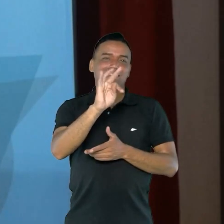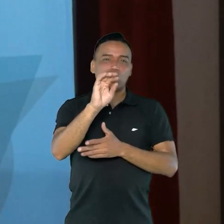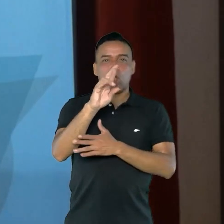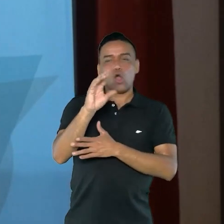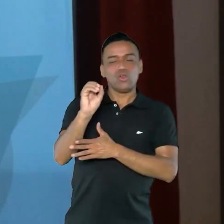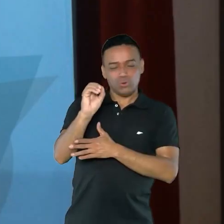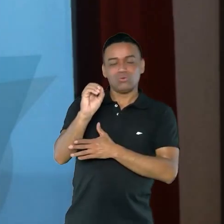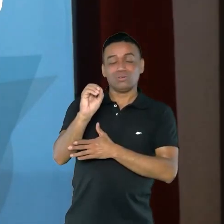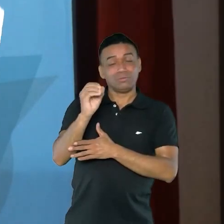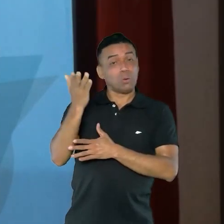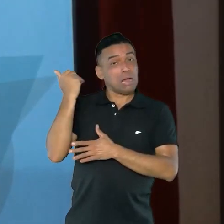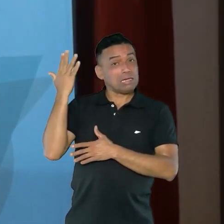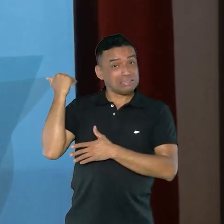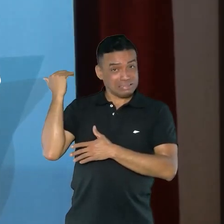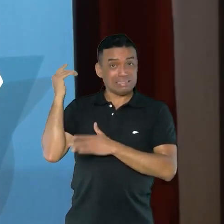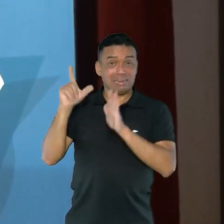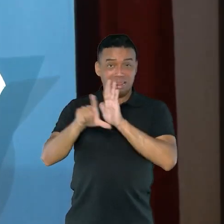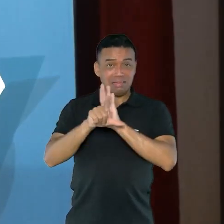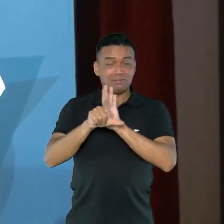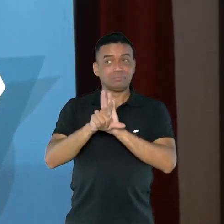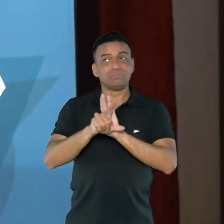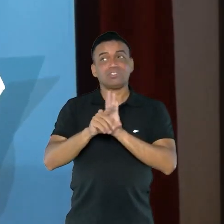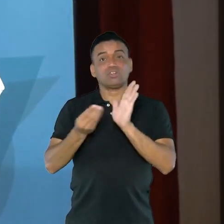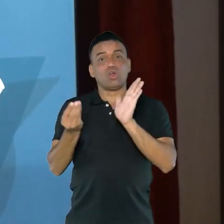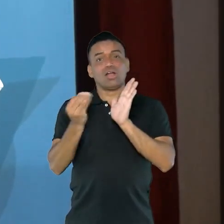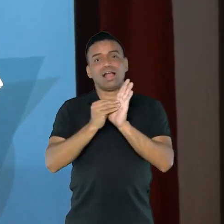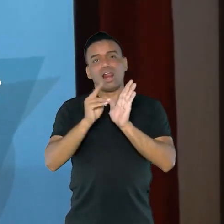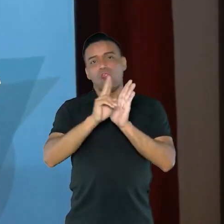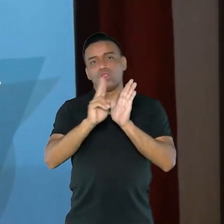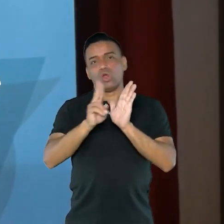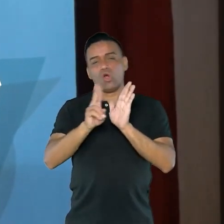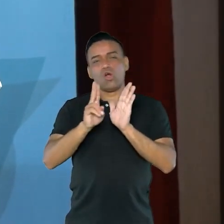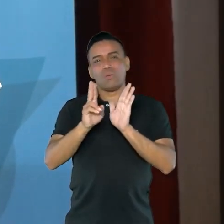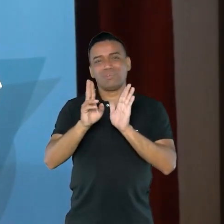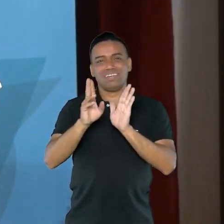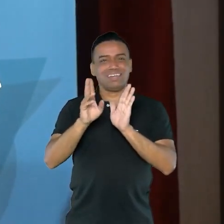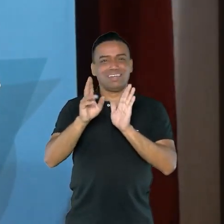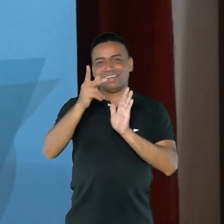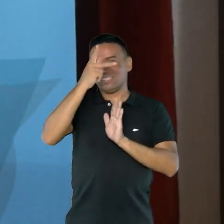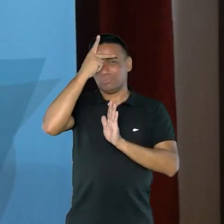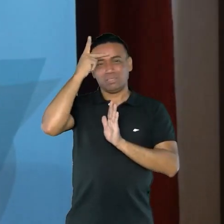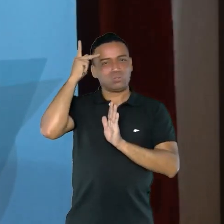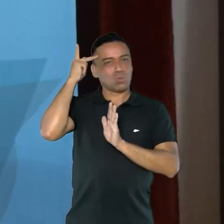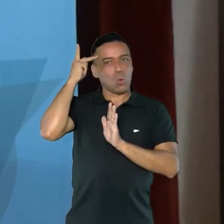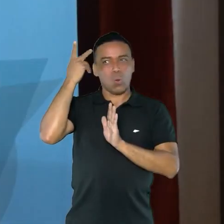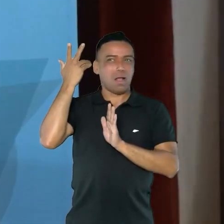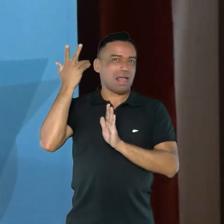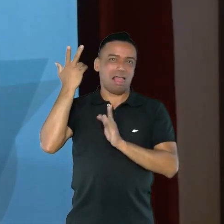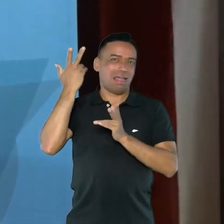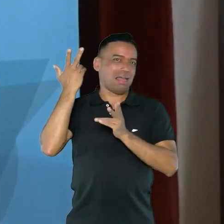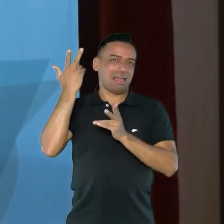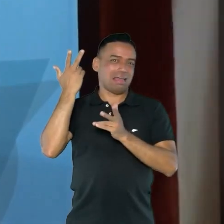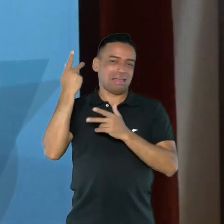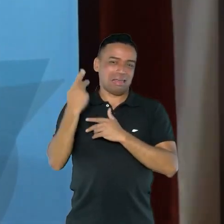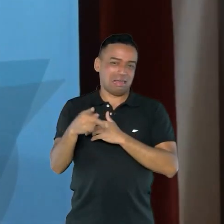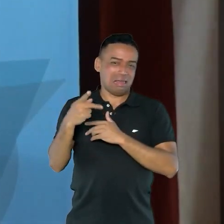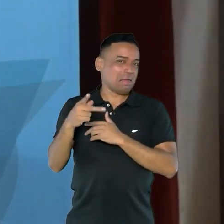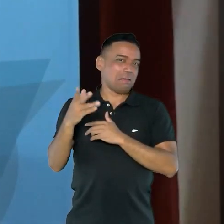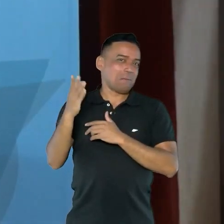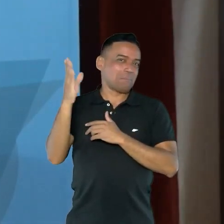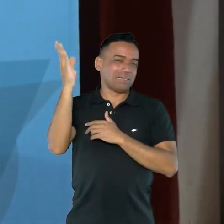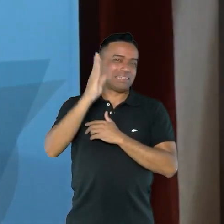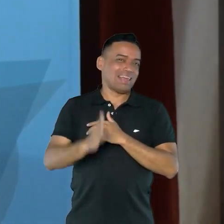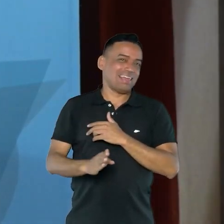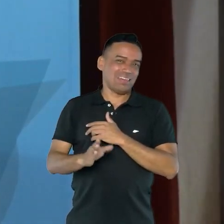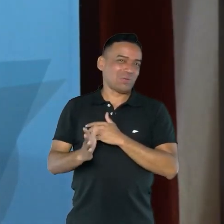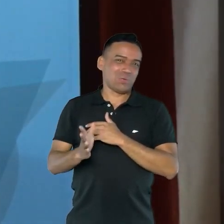brasileiros, né? Que, de novo, tem essa origem. Então, eu imagino que a maior parte de vocês aqui, né,